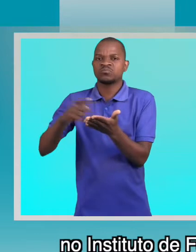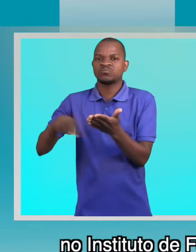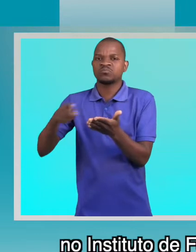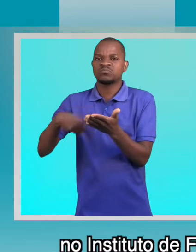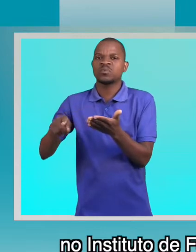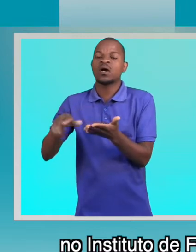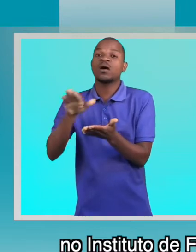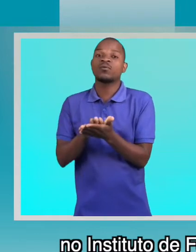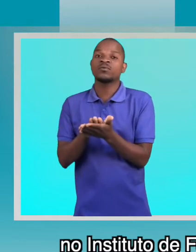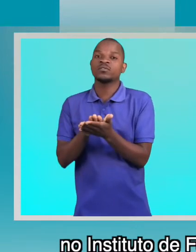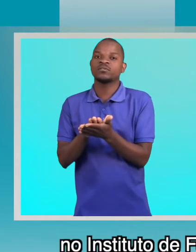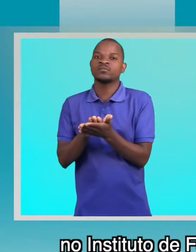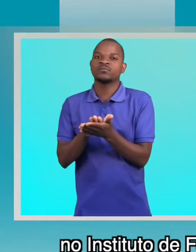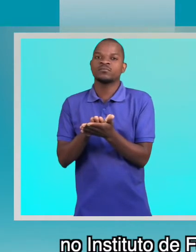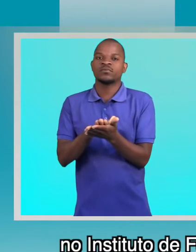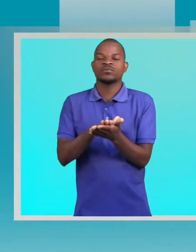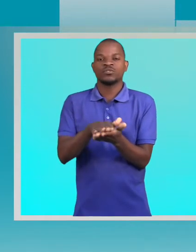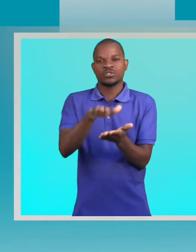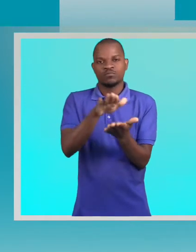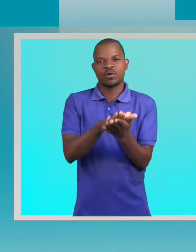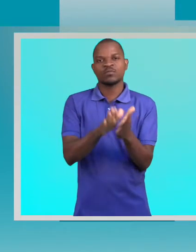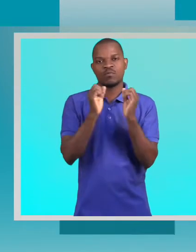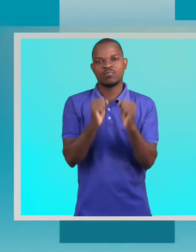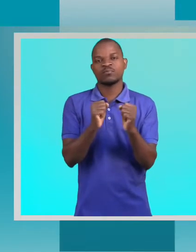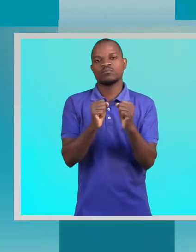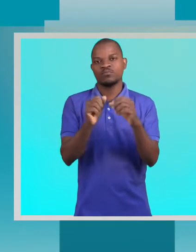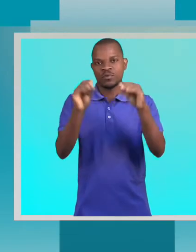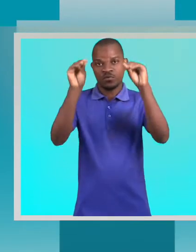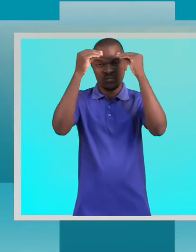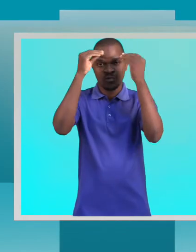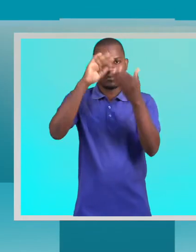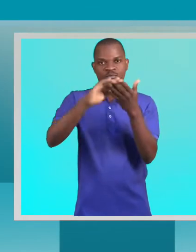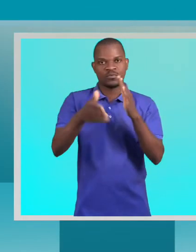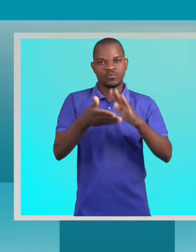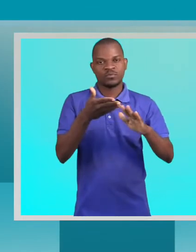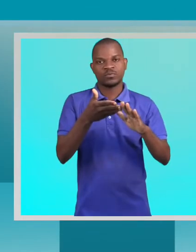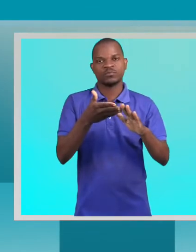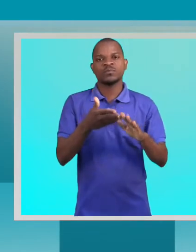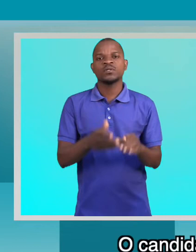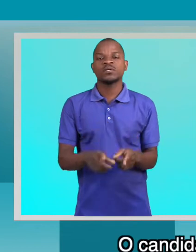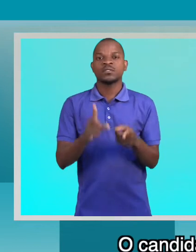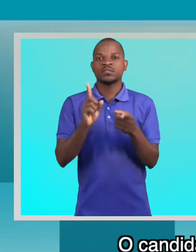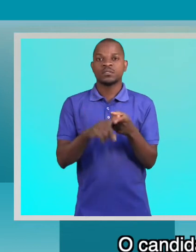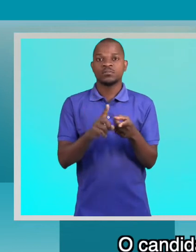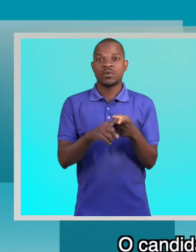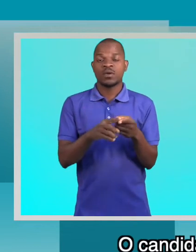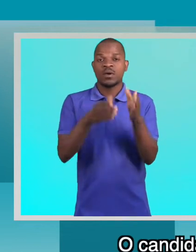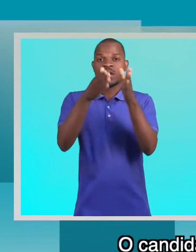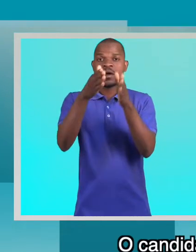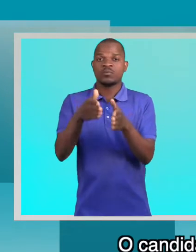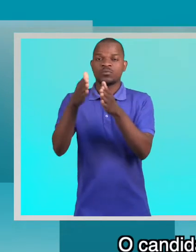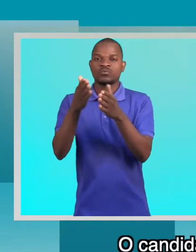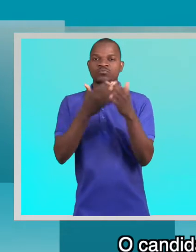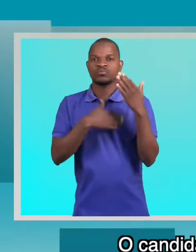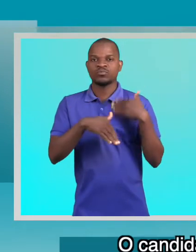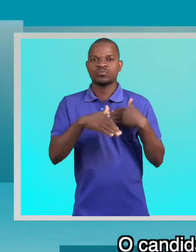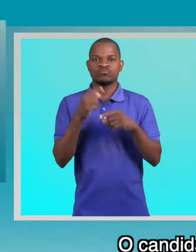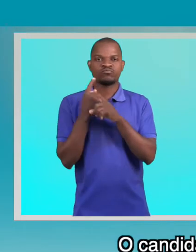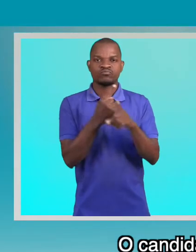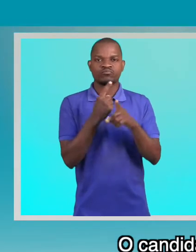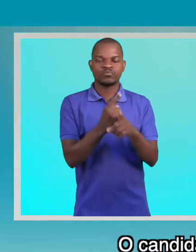centros de formação de professores primários. E o professor, o candidato a professorado do Conselho de Inhamismo